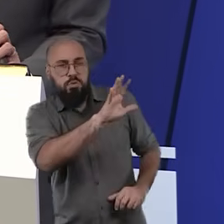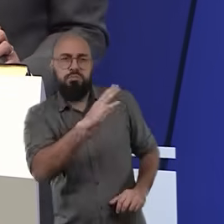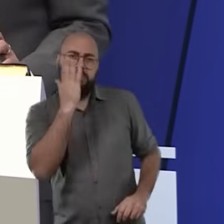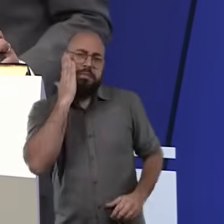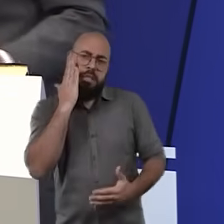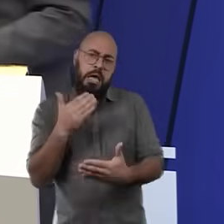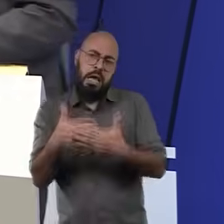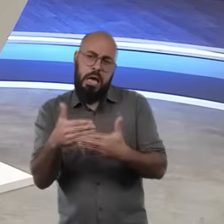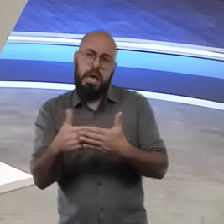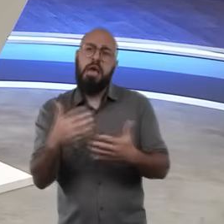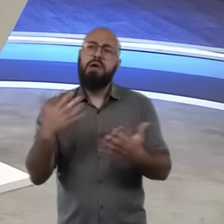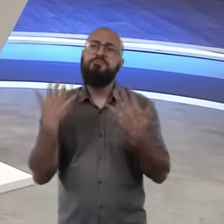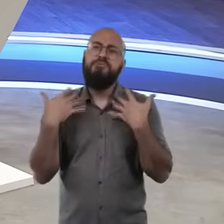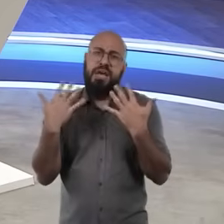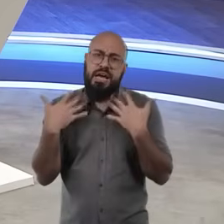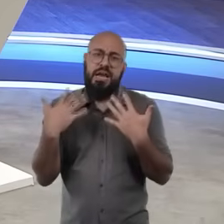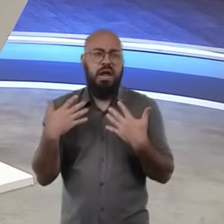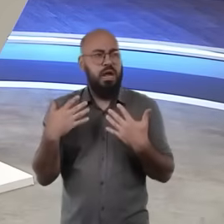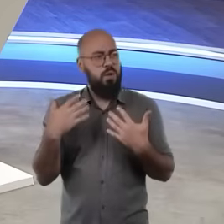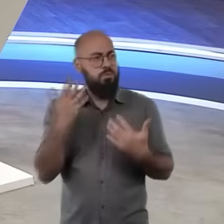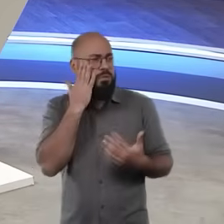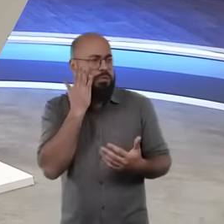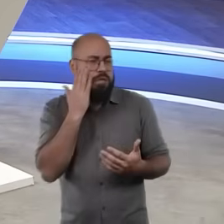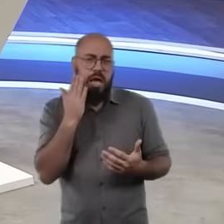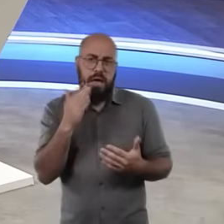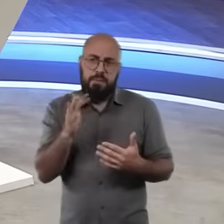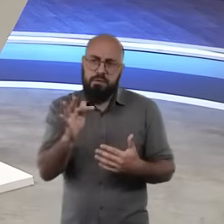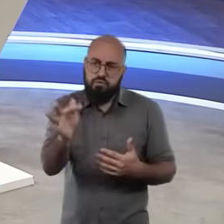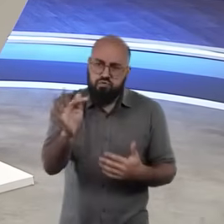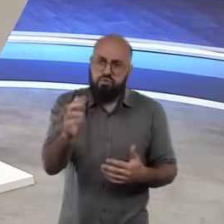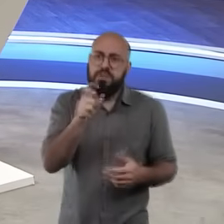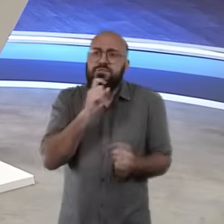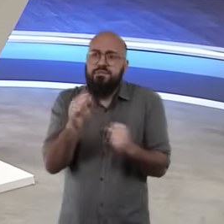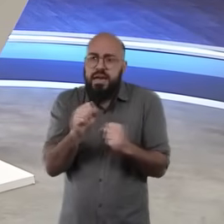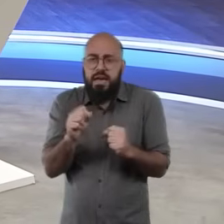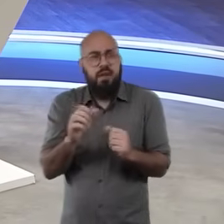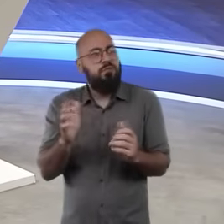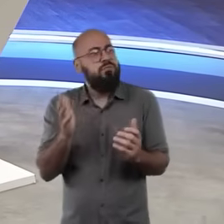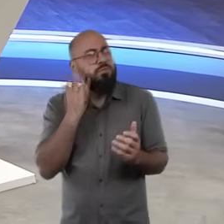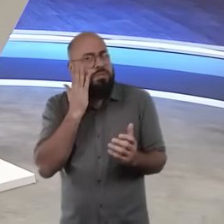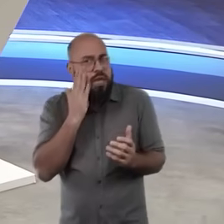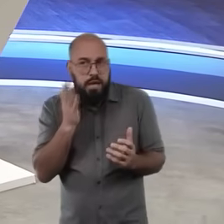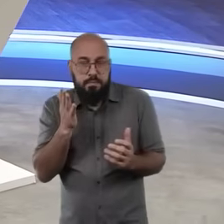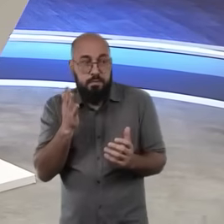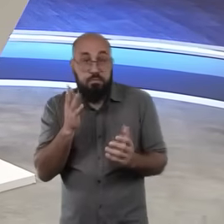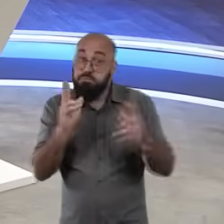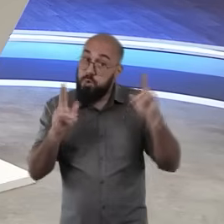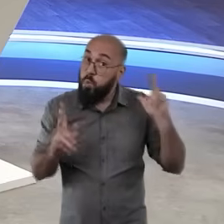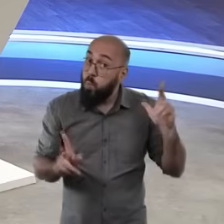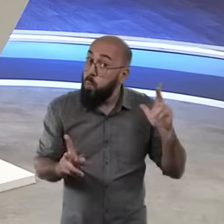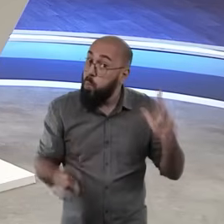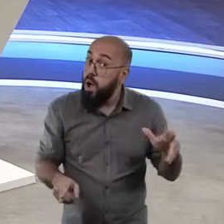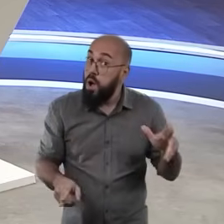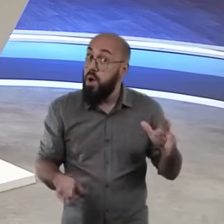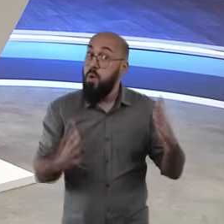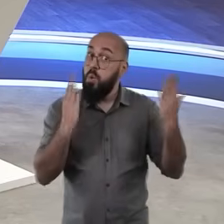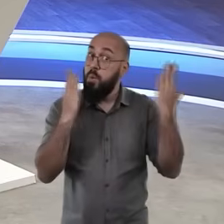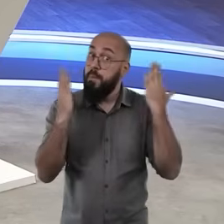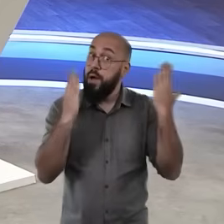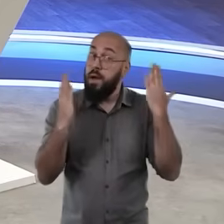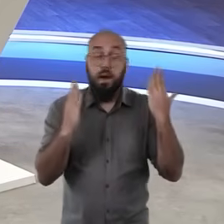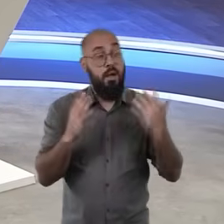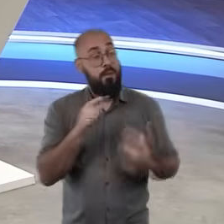figueira. Algumas coisas vão acontecer no mundo que vão apontar que Jesus está perto de voltar.